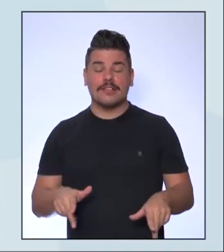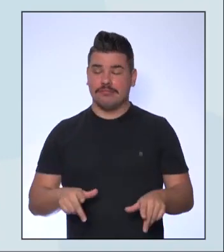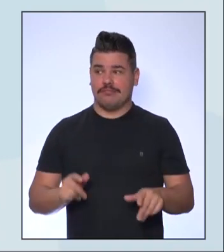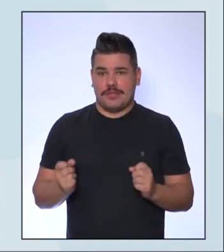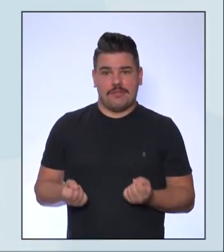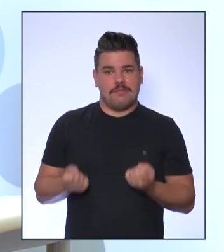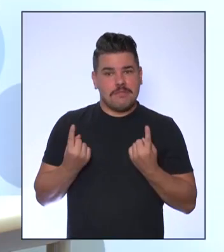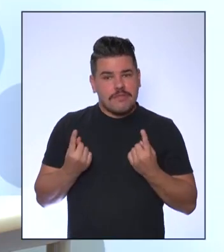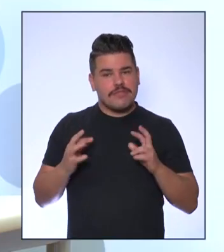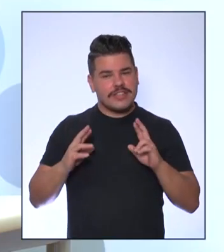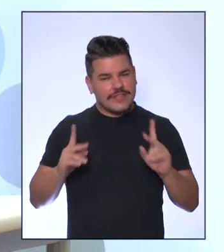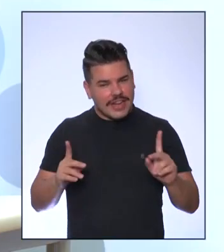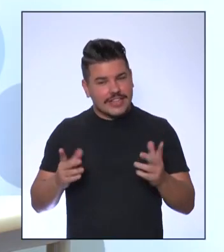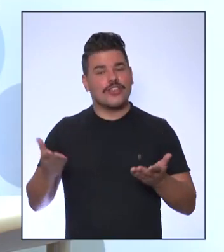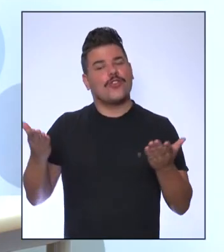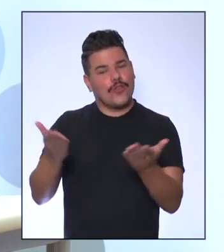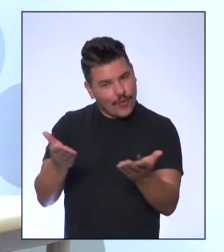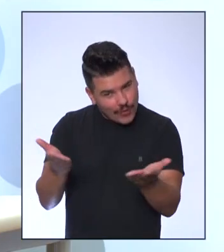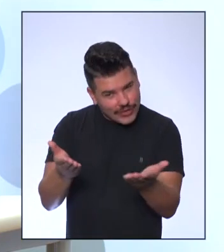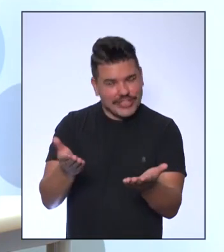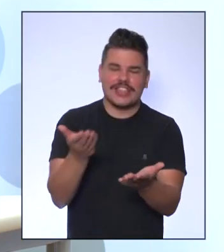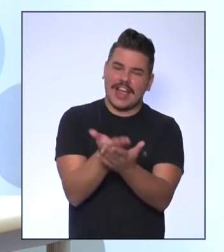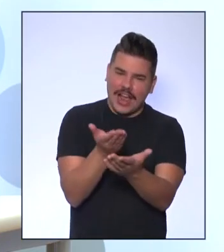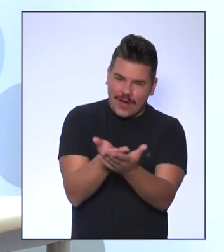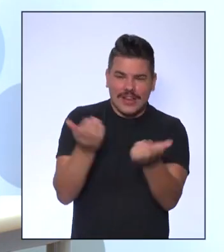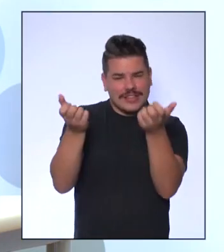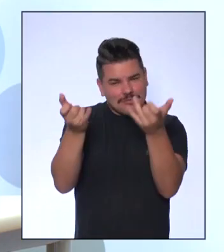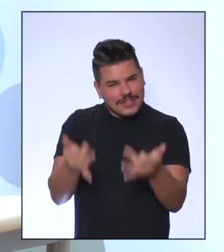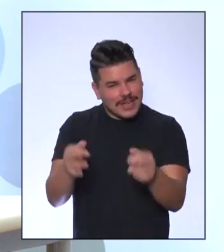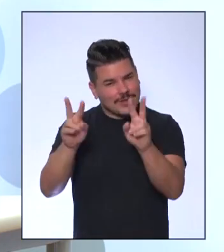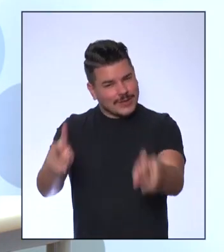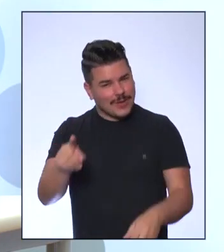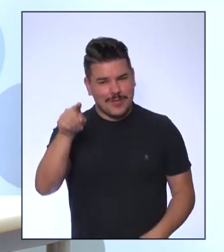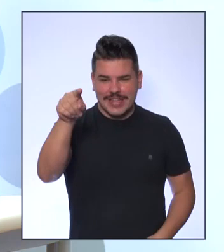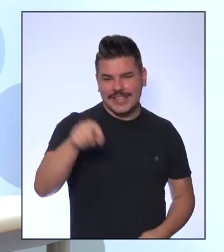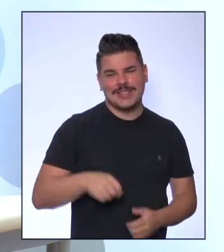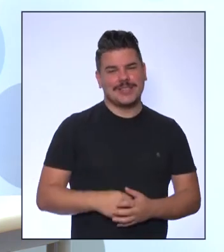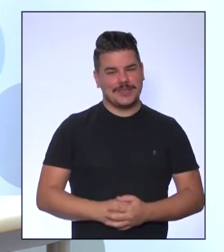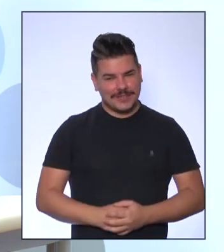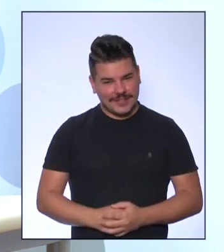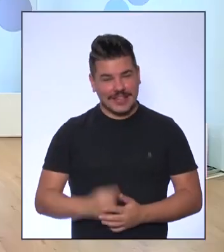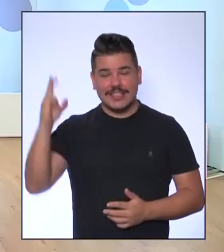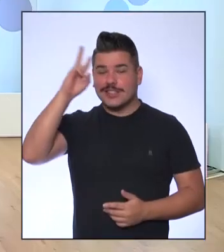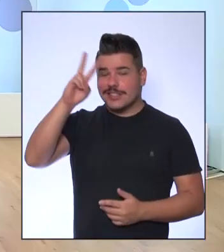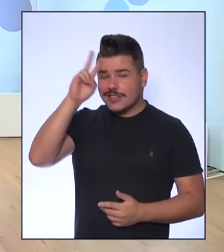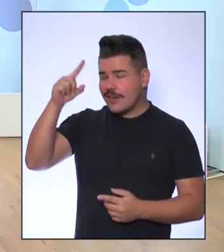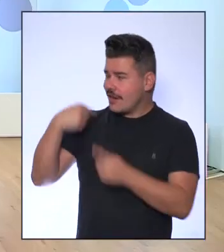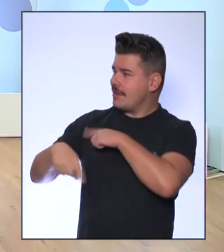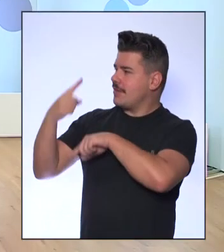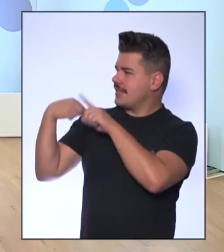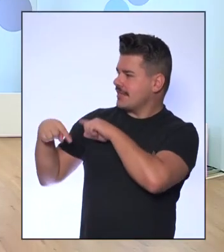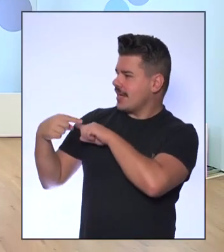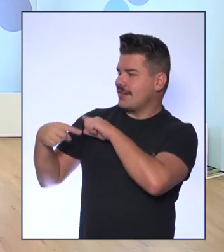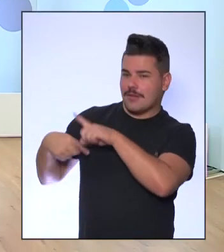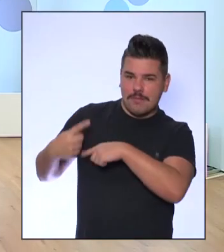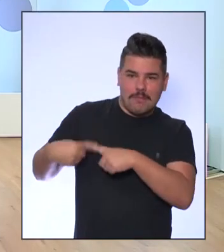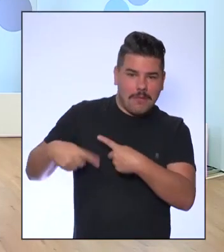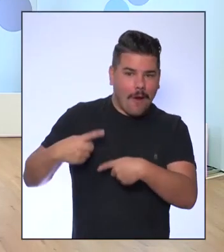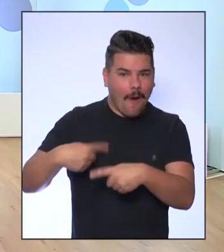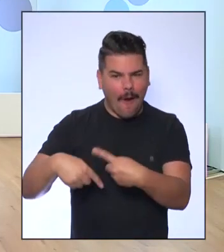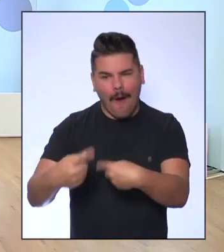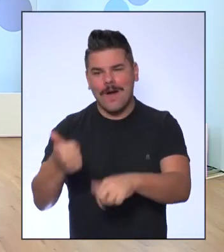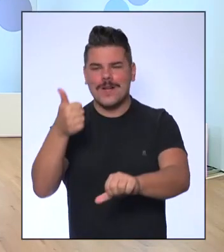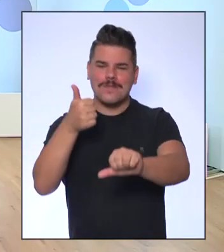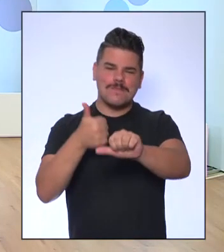Esse é o trabalho que nós vamos estar desenvolvendo com vocês hoje. A gente vai analisar essas fontes históricas, vai falar sobre essa mudança historiográfica